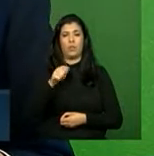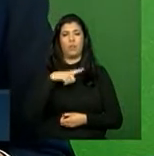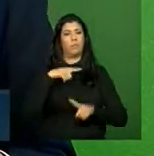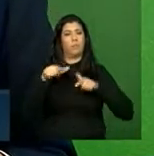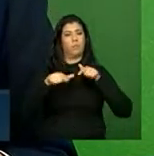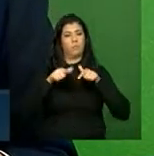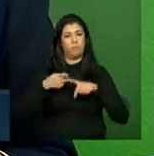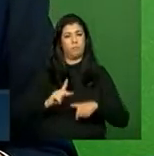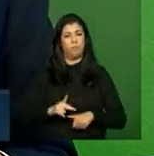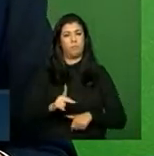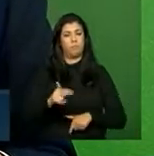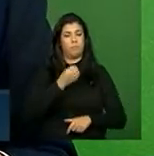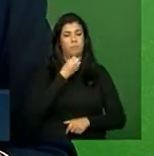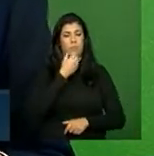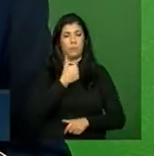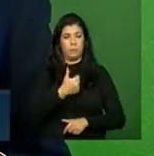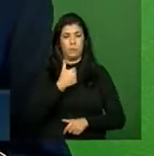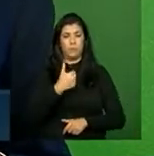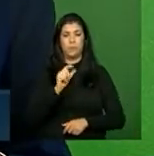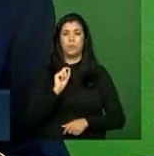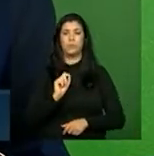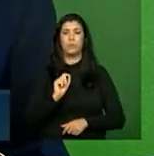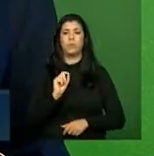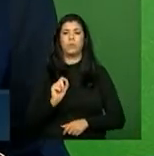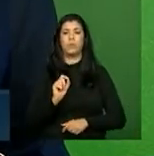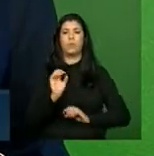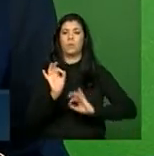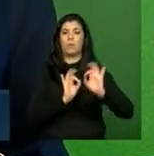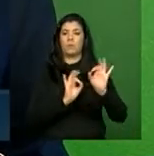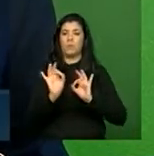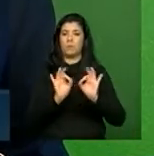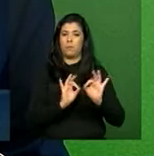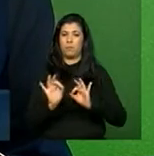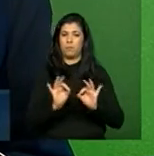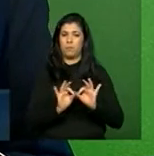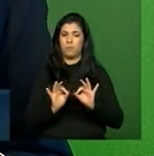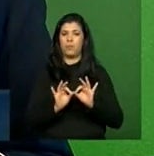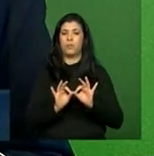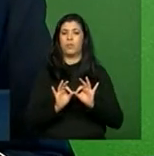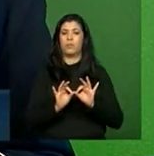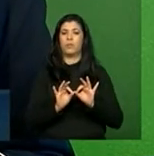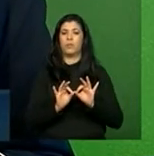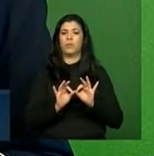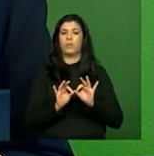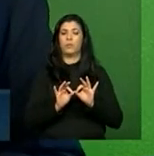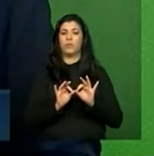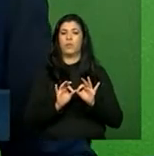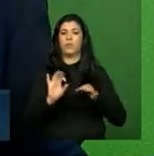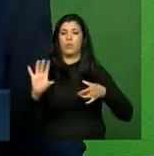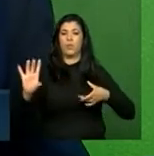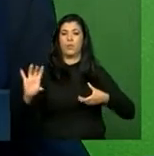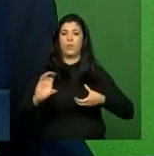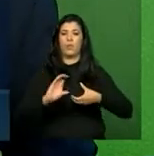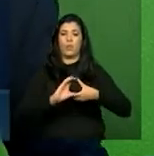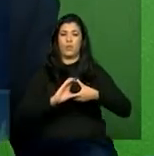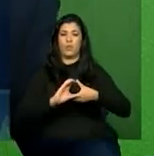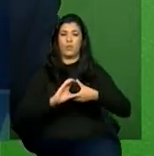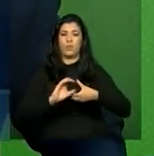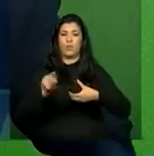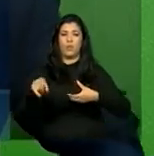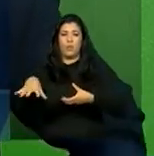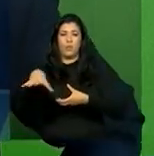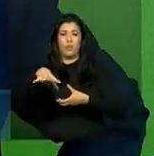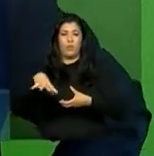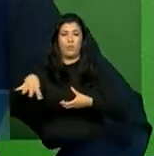então e do bem que são o projeto da interligação da Bacia do Paraíba do